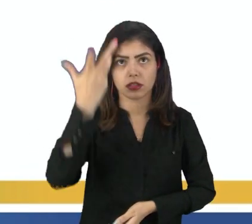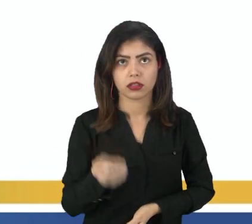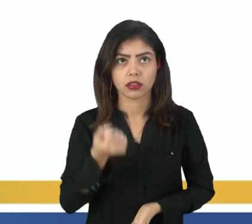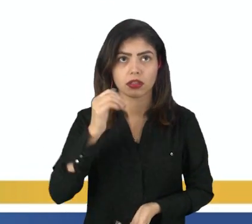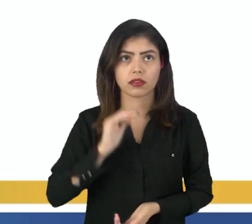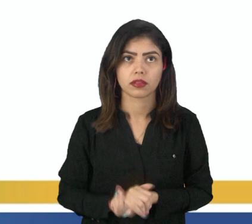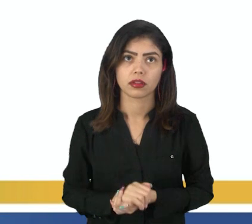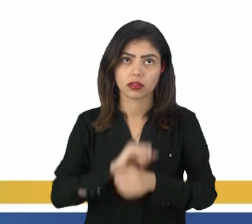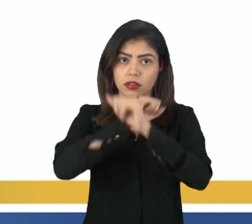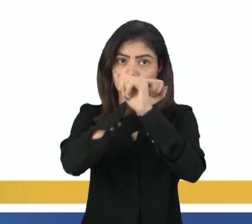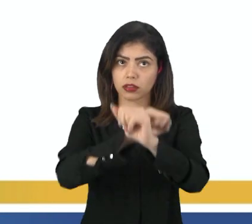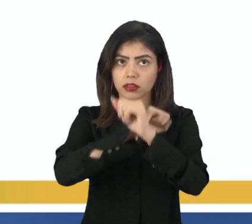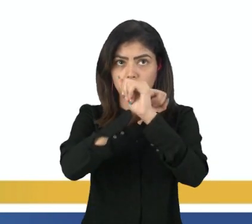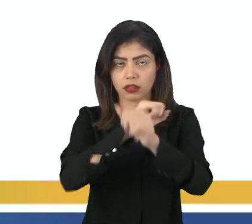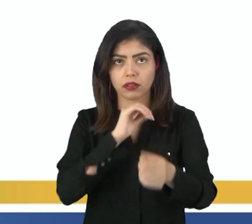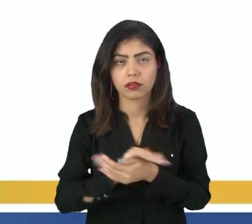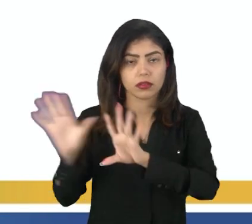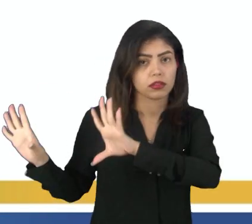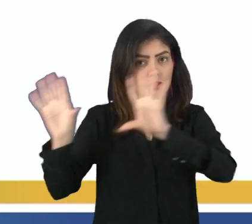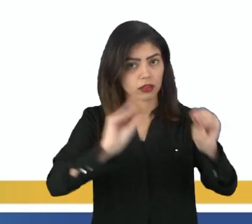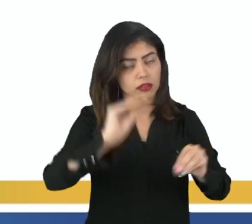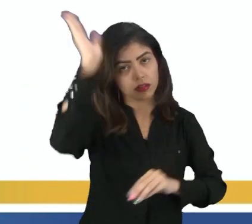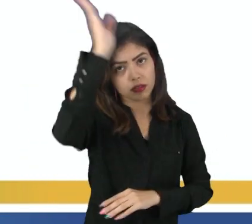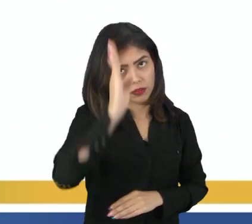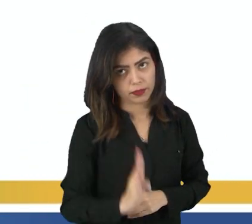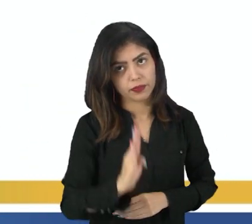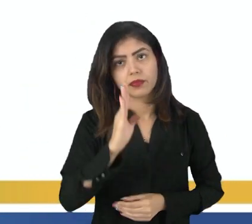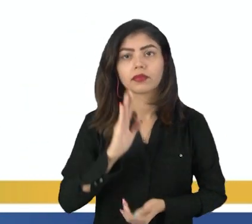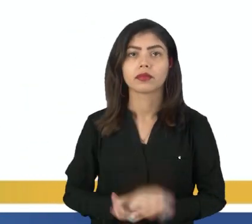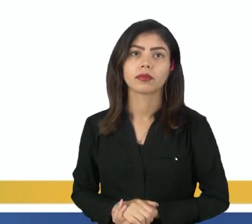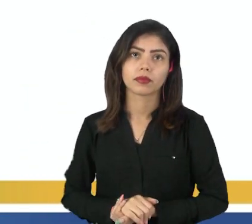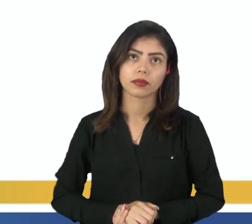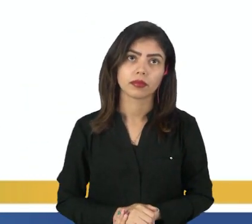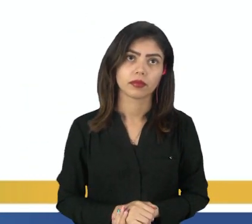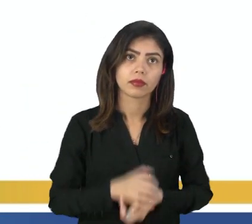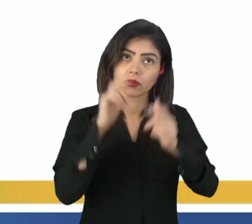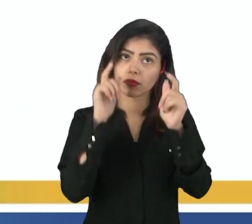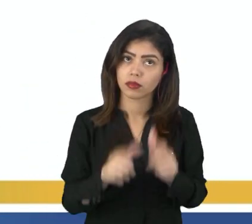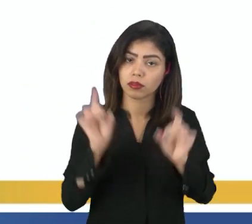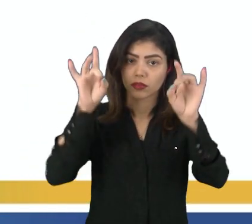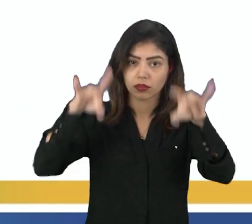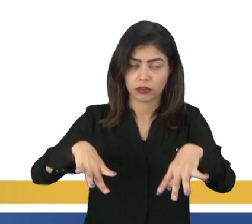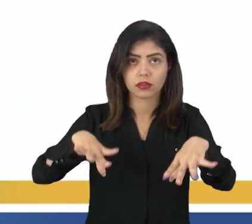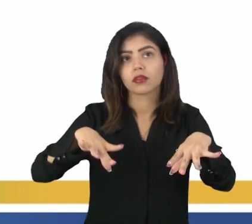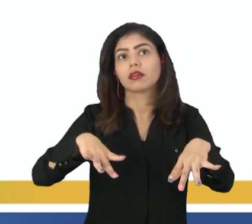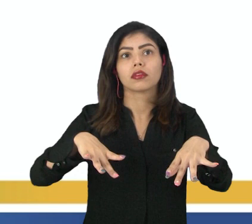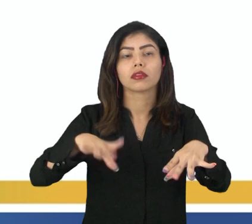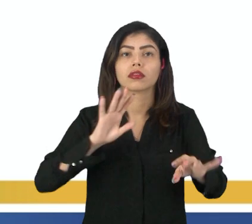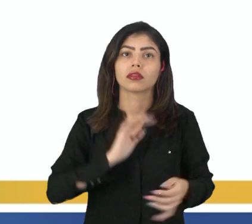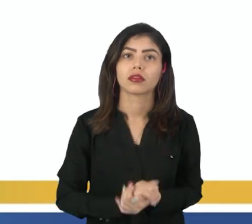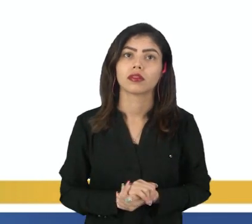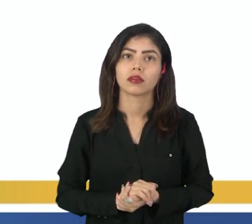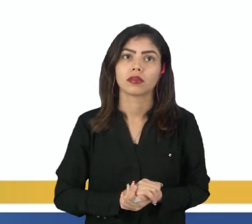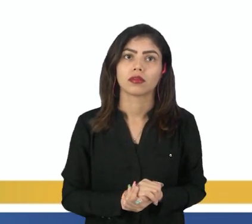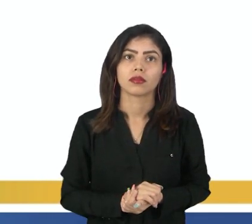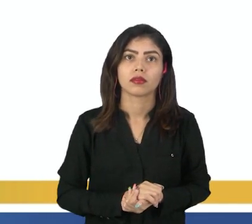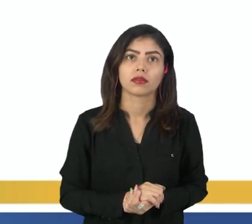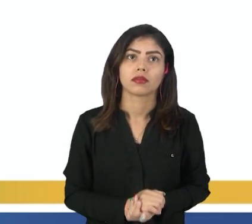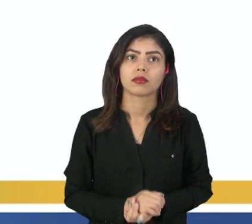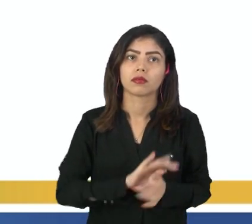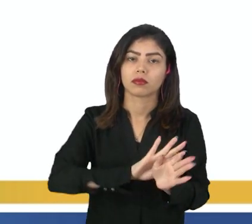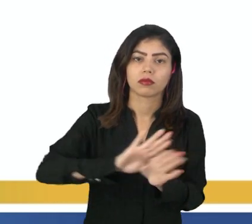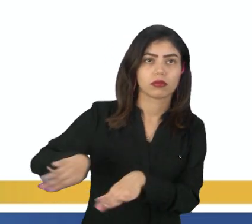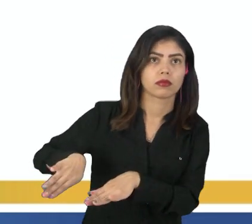colônias portuguesas da África por escravos, olha o detalhe, e levados ao Brasil, esses escravos, onde esses últimos